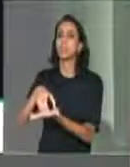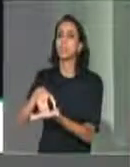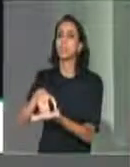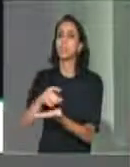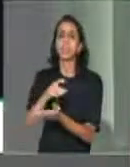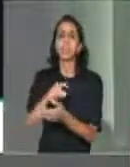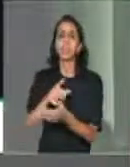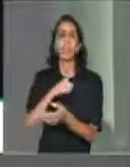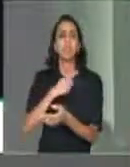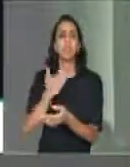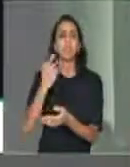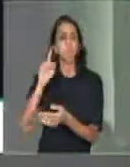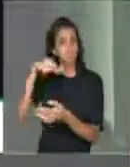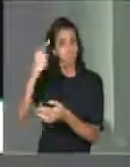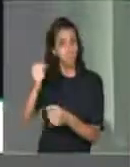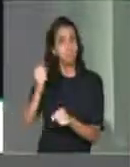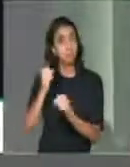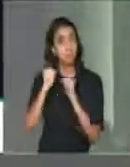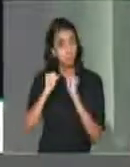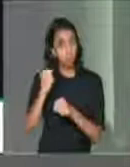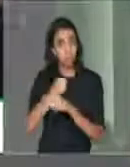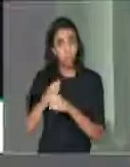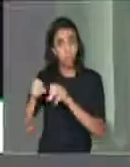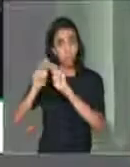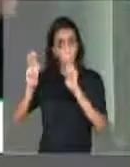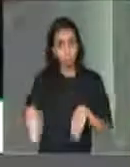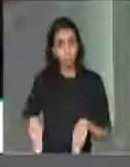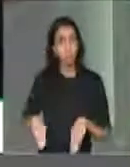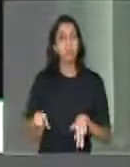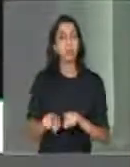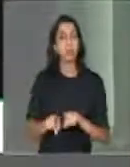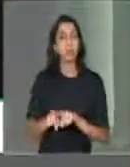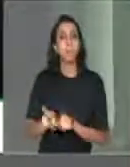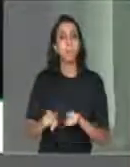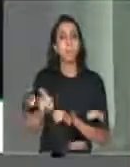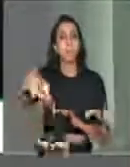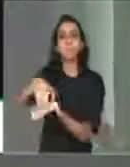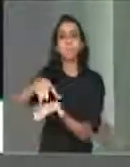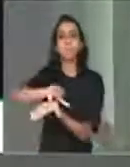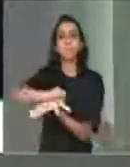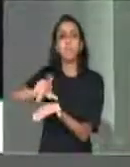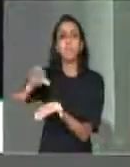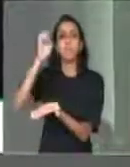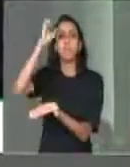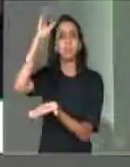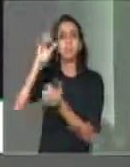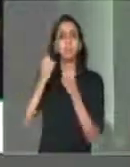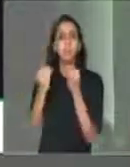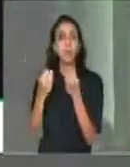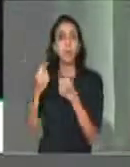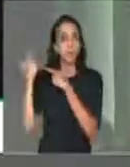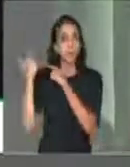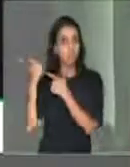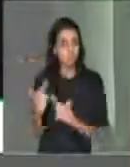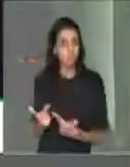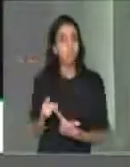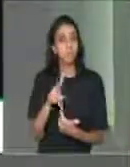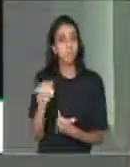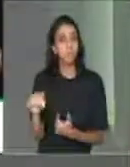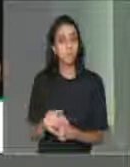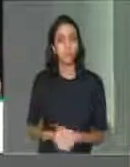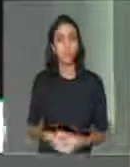e já há instalação, inclusive em Alcântara, no Centro de Saberes Tradicionais. Isso é muito importante,